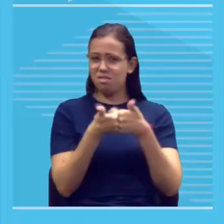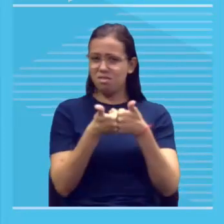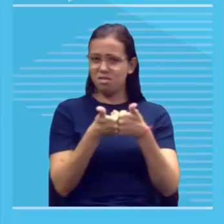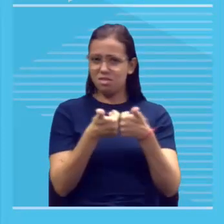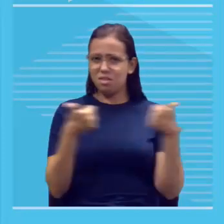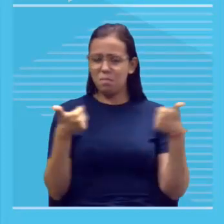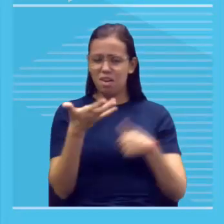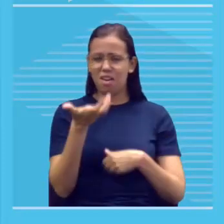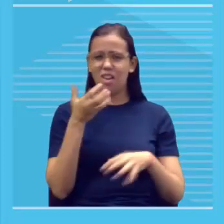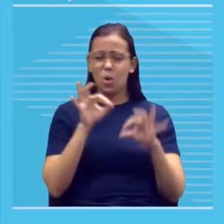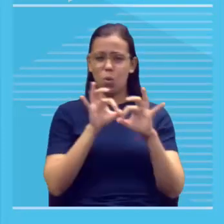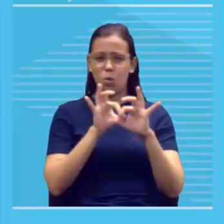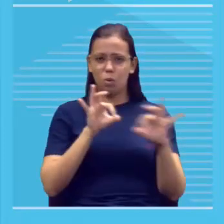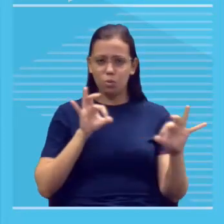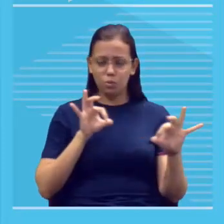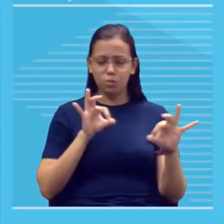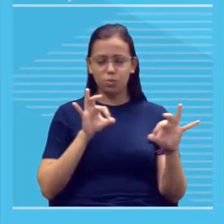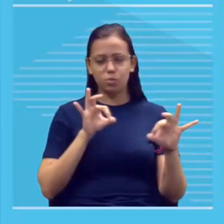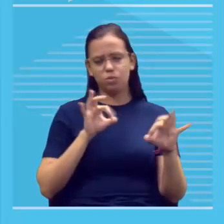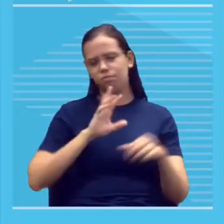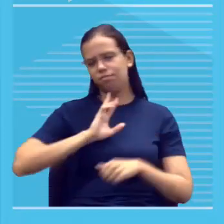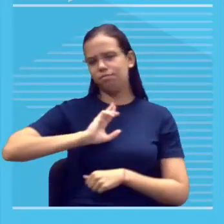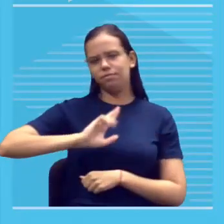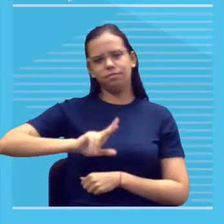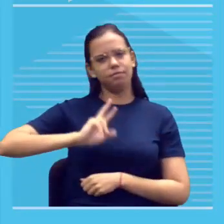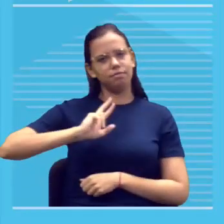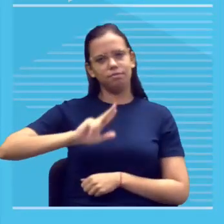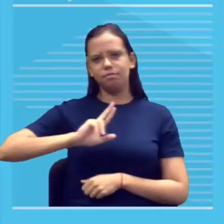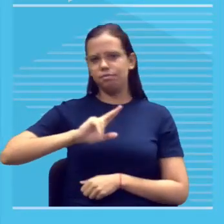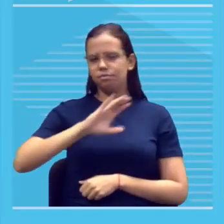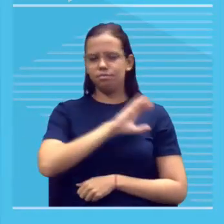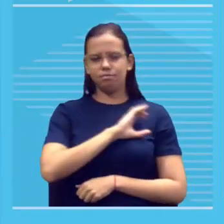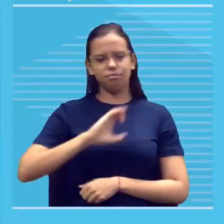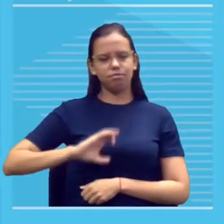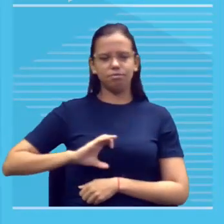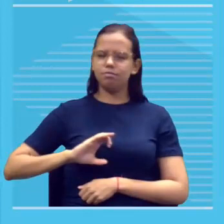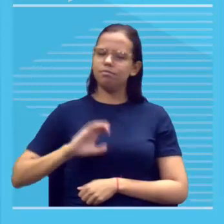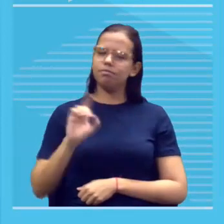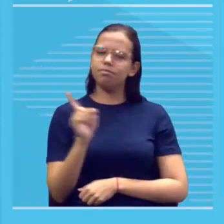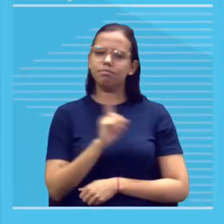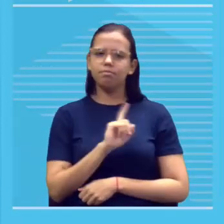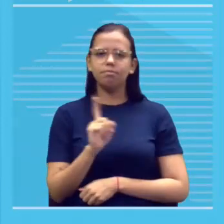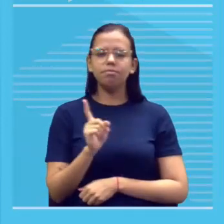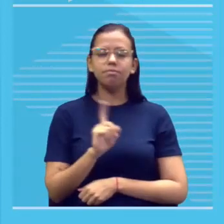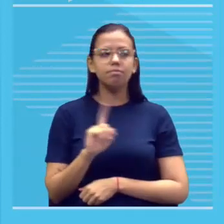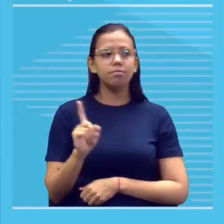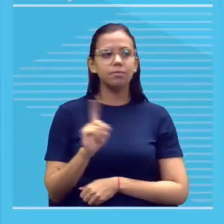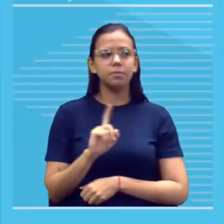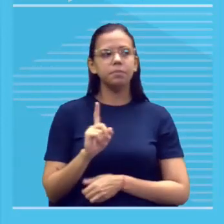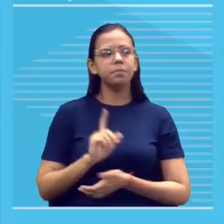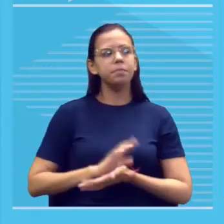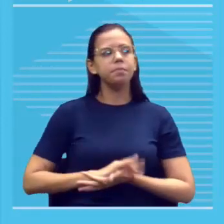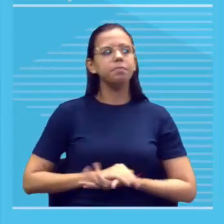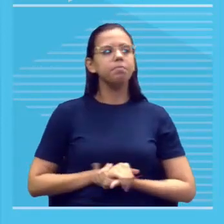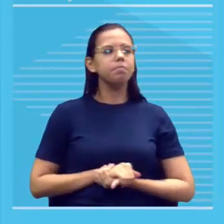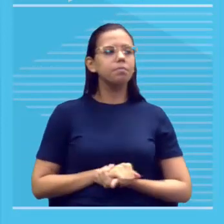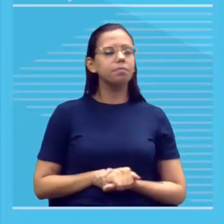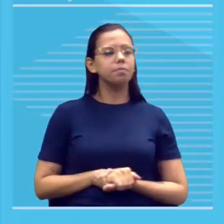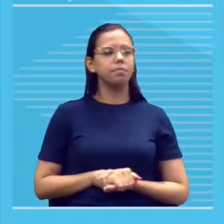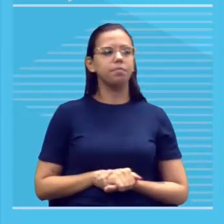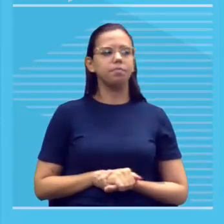você estar longe de você não é Cristo que está falando na boca parece pela boca dessa pessoa